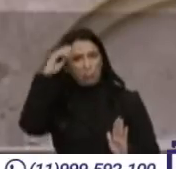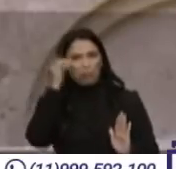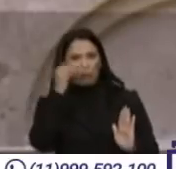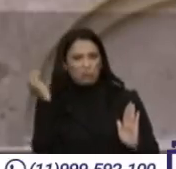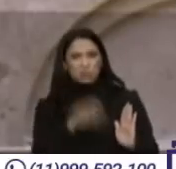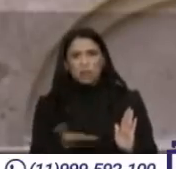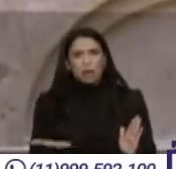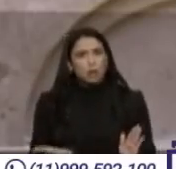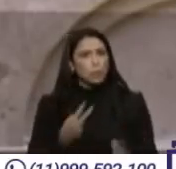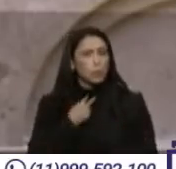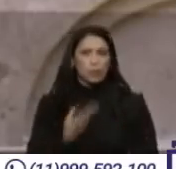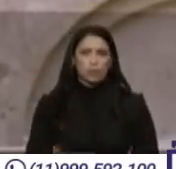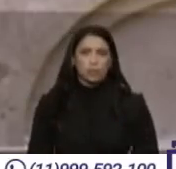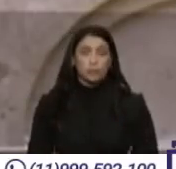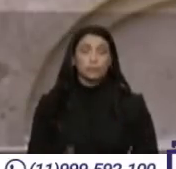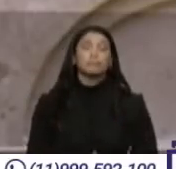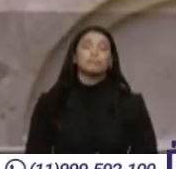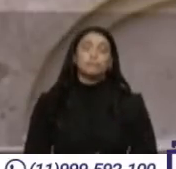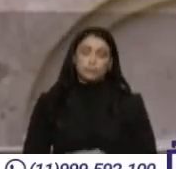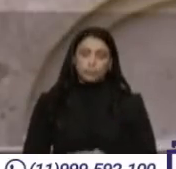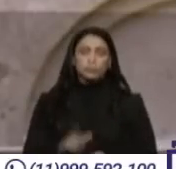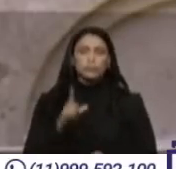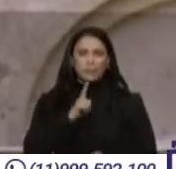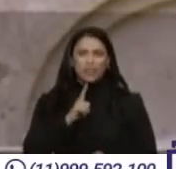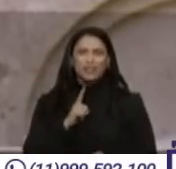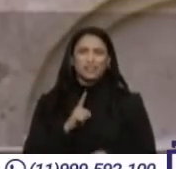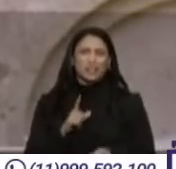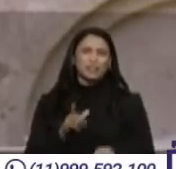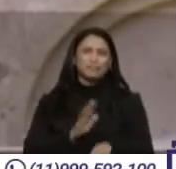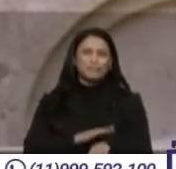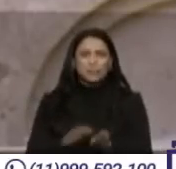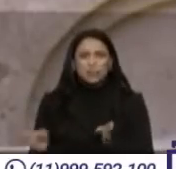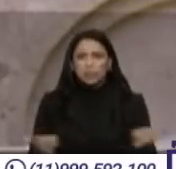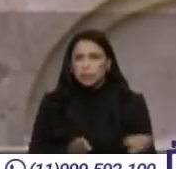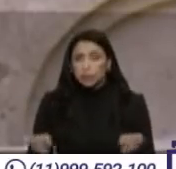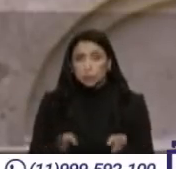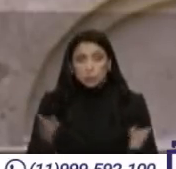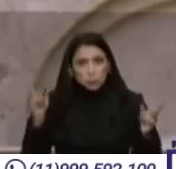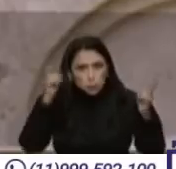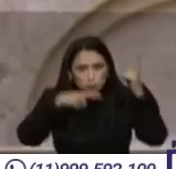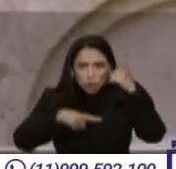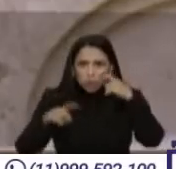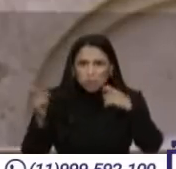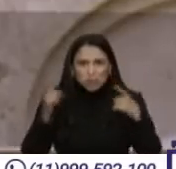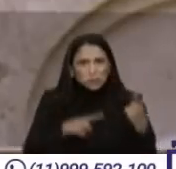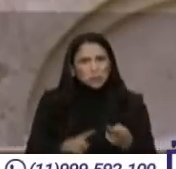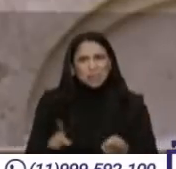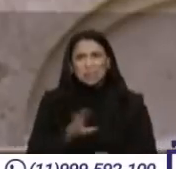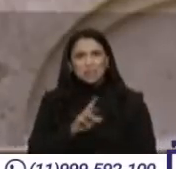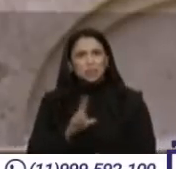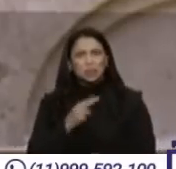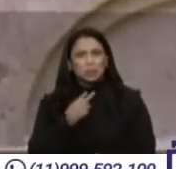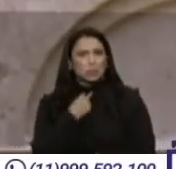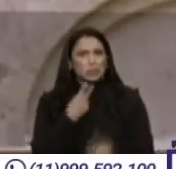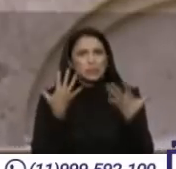ignorados. Tempos verdadeiramente perturbadores de maniqueísmos e deformações